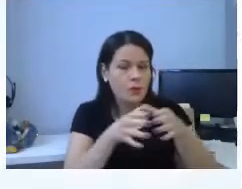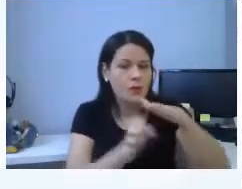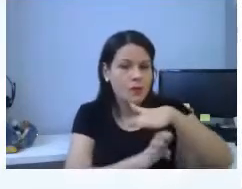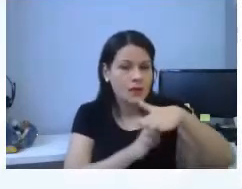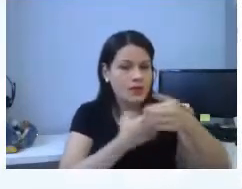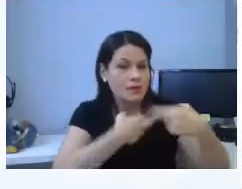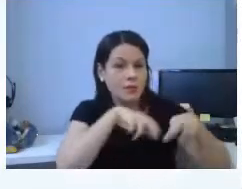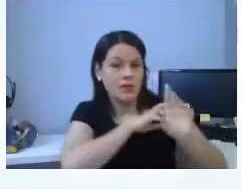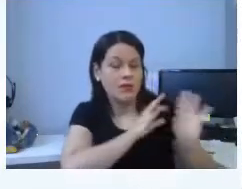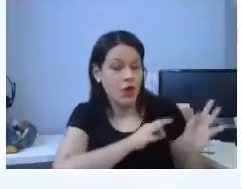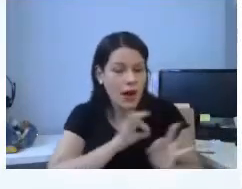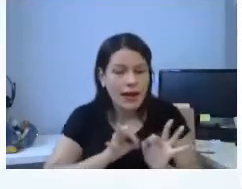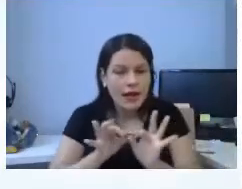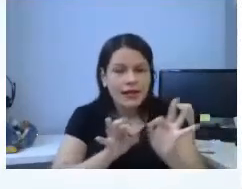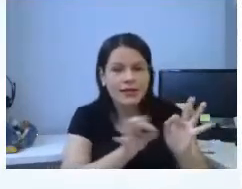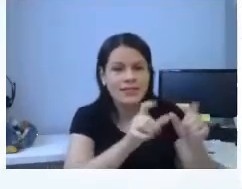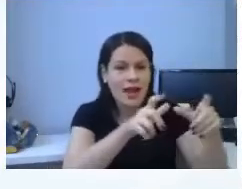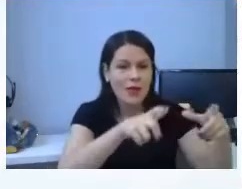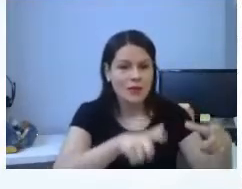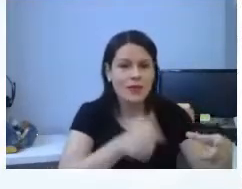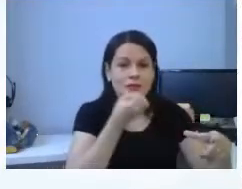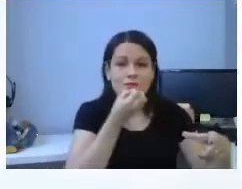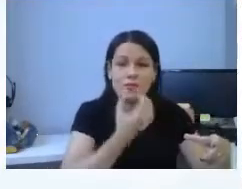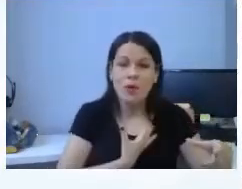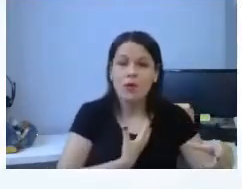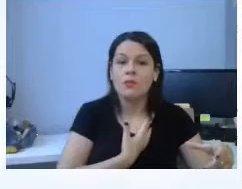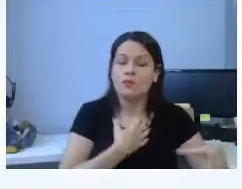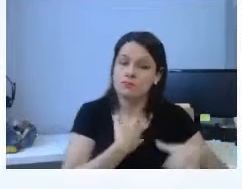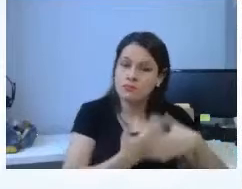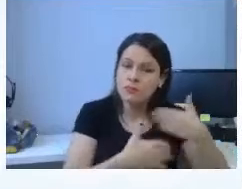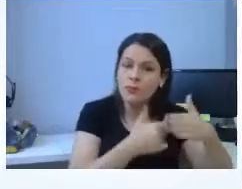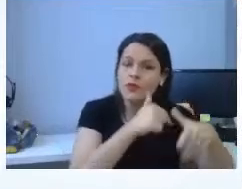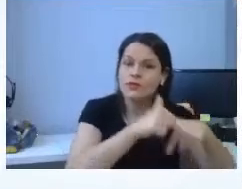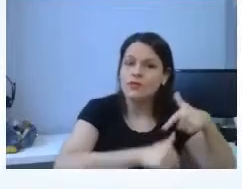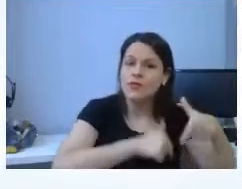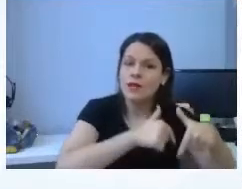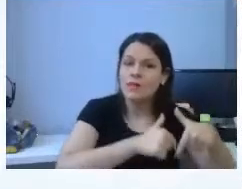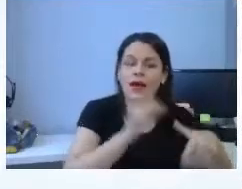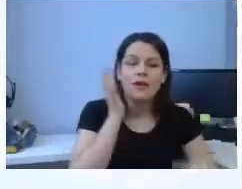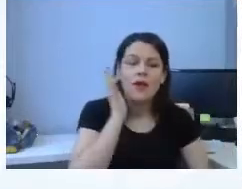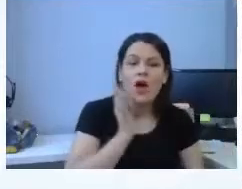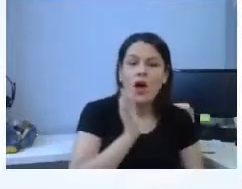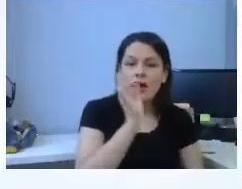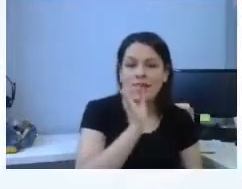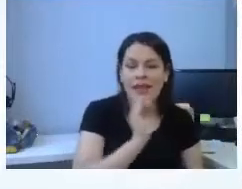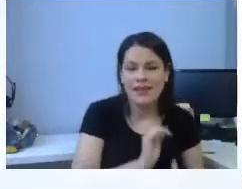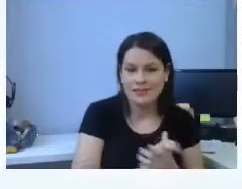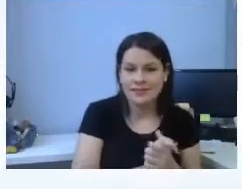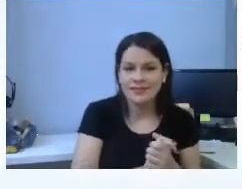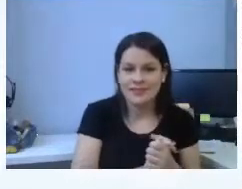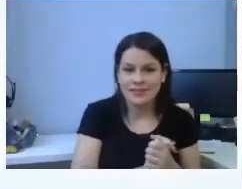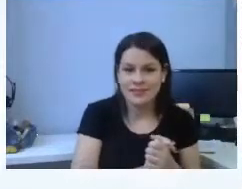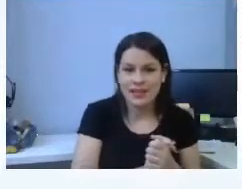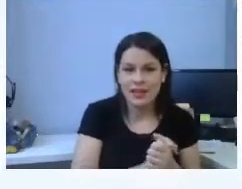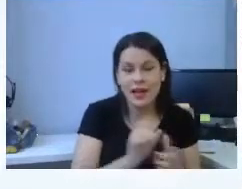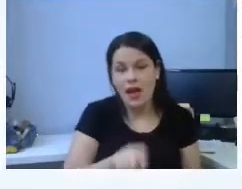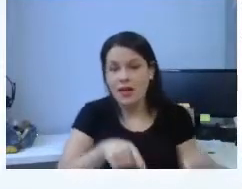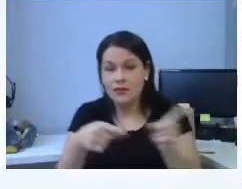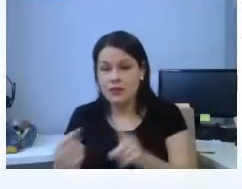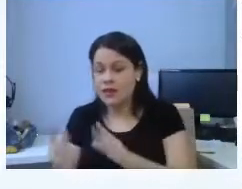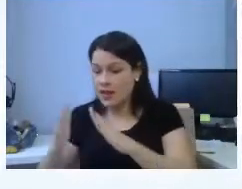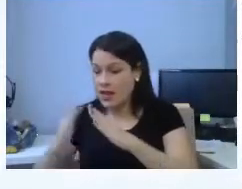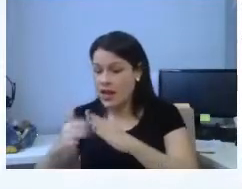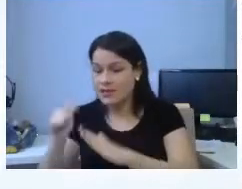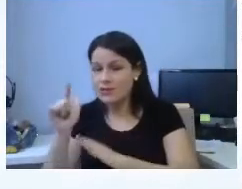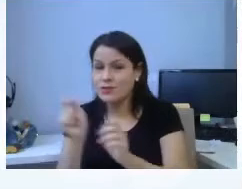no ambiente de trabalho para um outro ambiente, possivelmente sem controle, né?